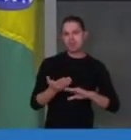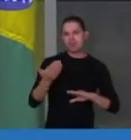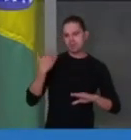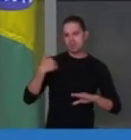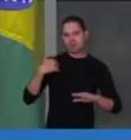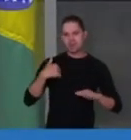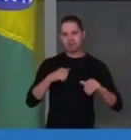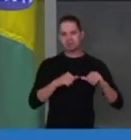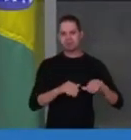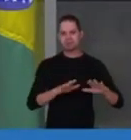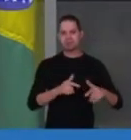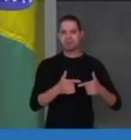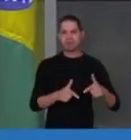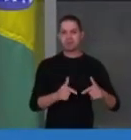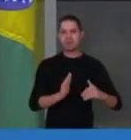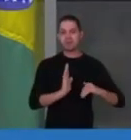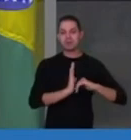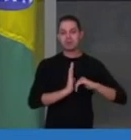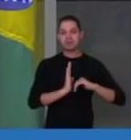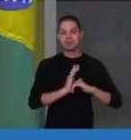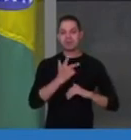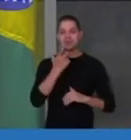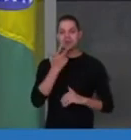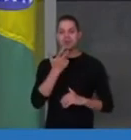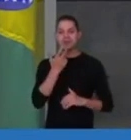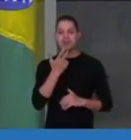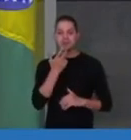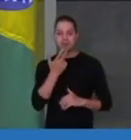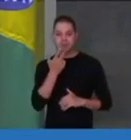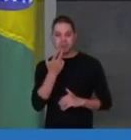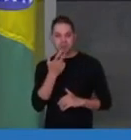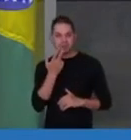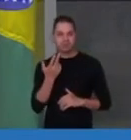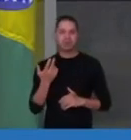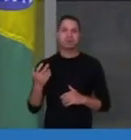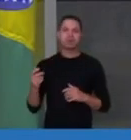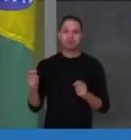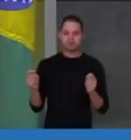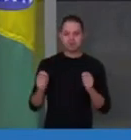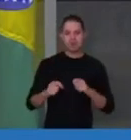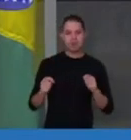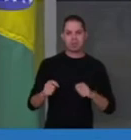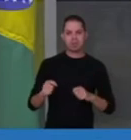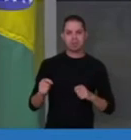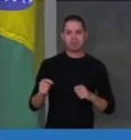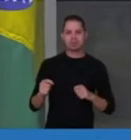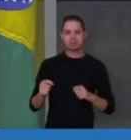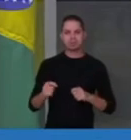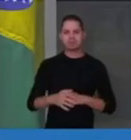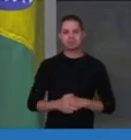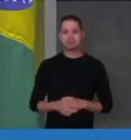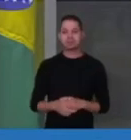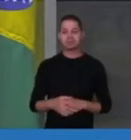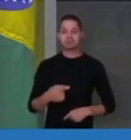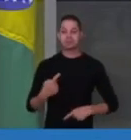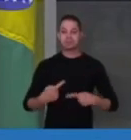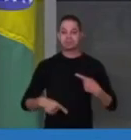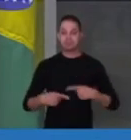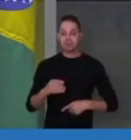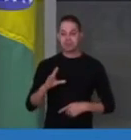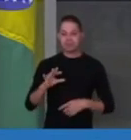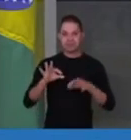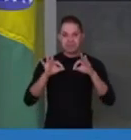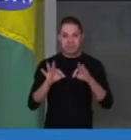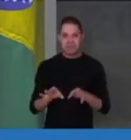todo mundo é o seguinte: o caminhão está enlonado e é só chegar no destino. Bem, como a política não é uma ciência